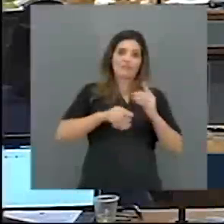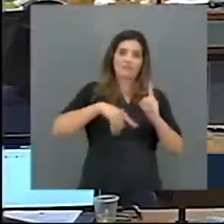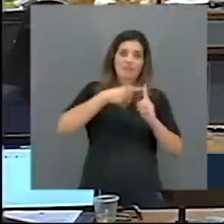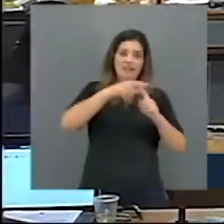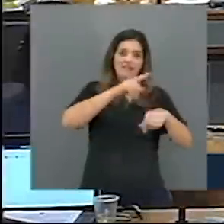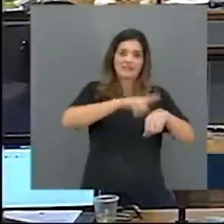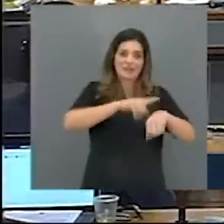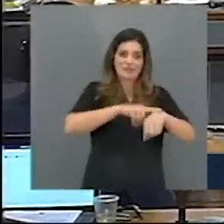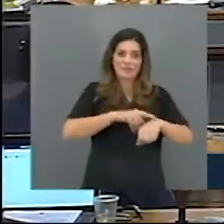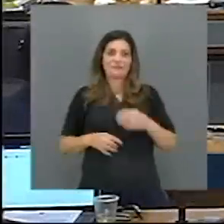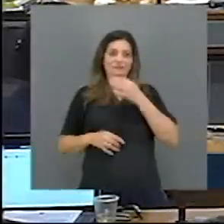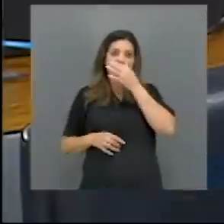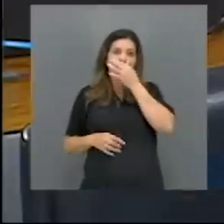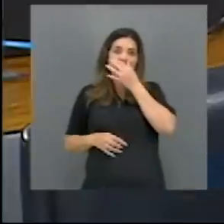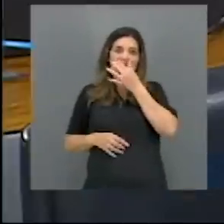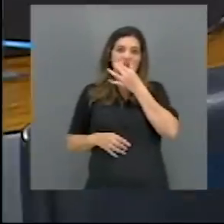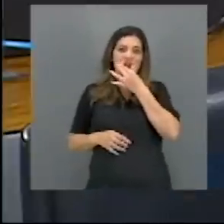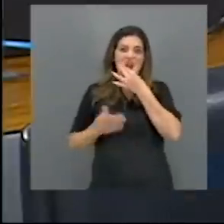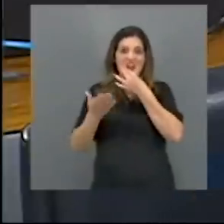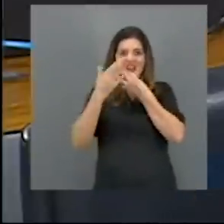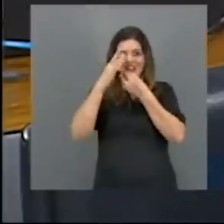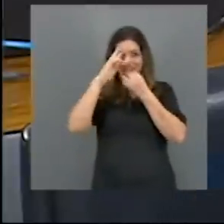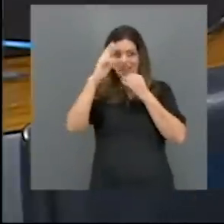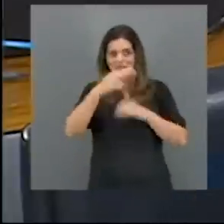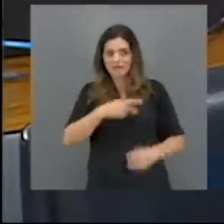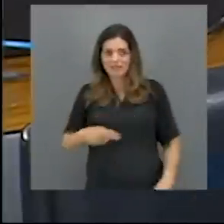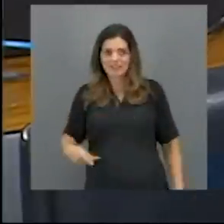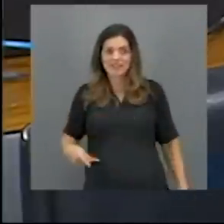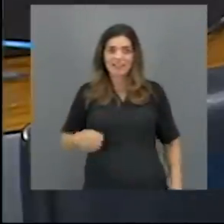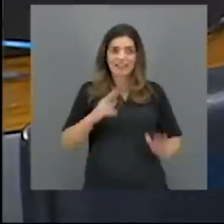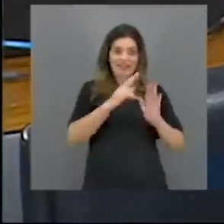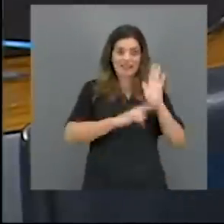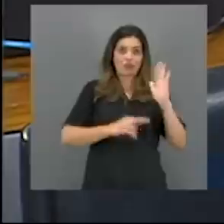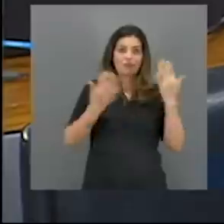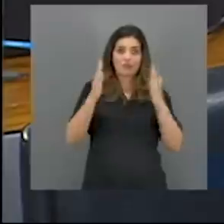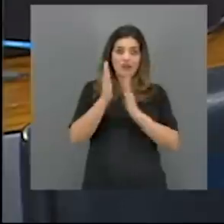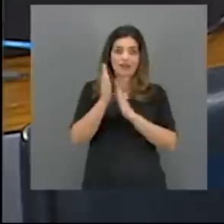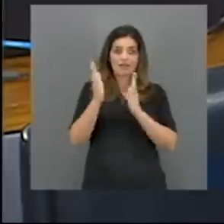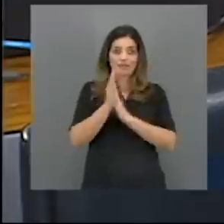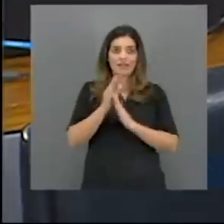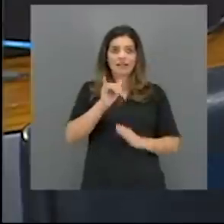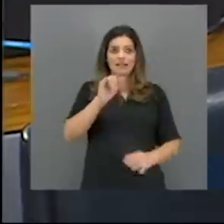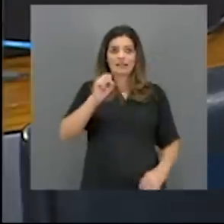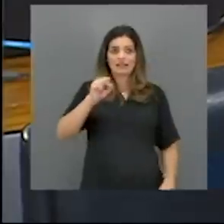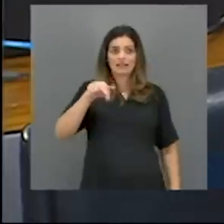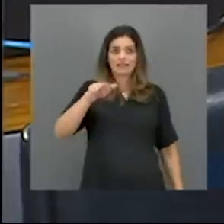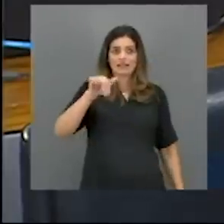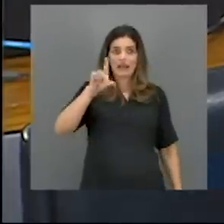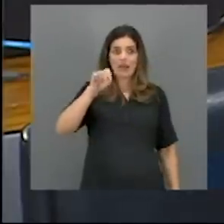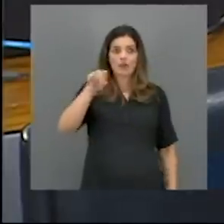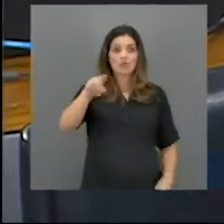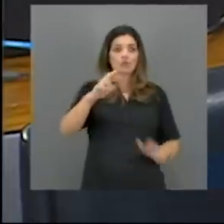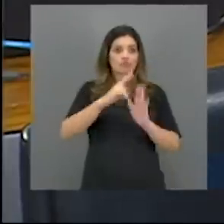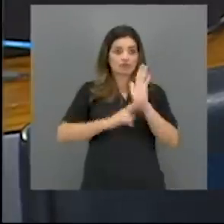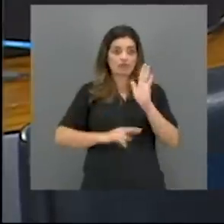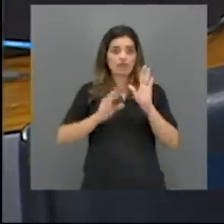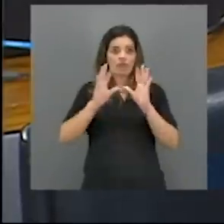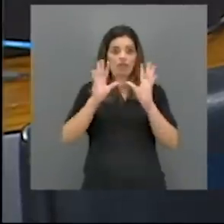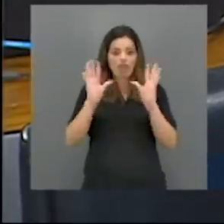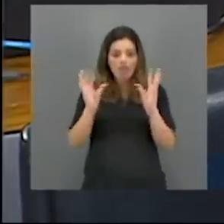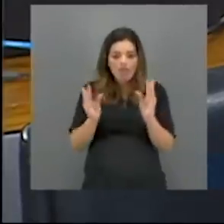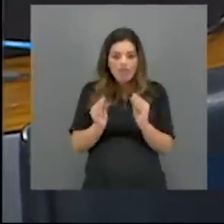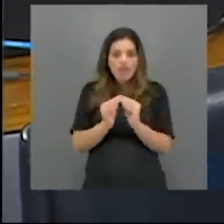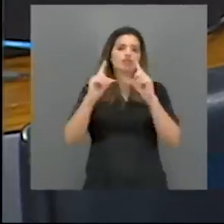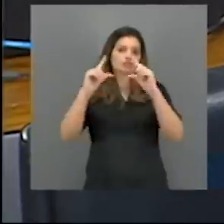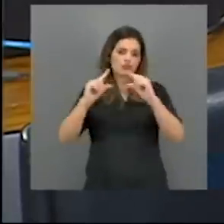Senhor presidente, senhor relator, primeiro, parabenizar o relator, deputado Sinaldo Bulhões, pela redução de danos em